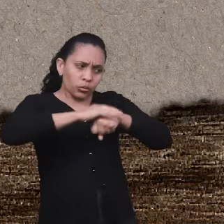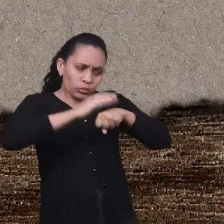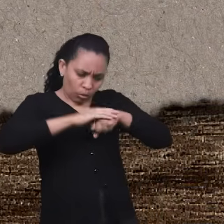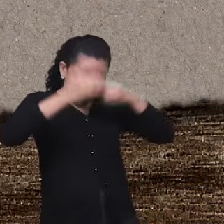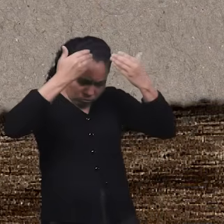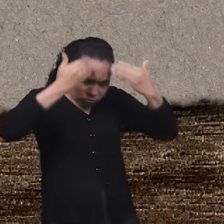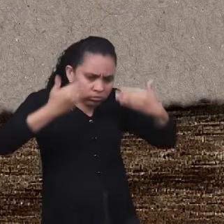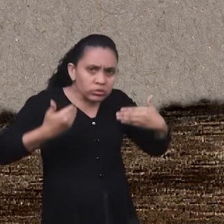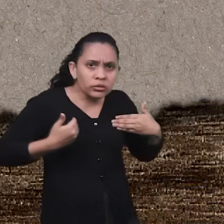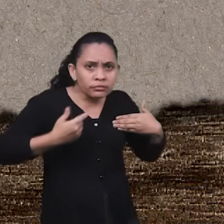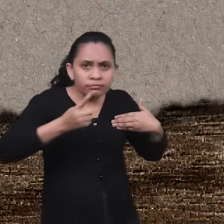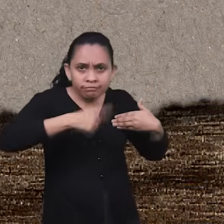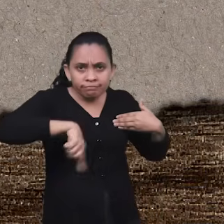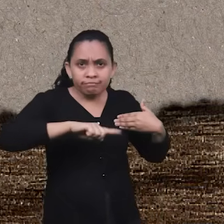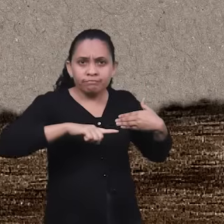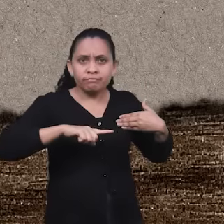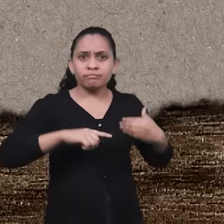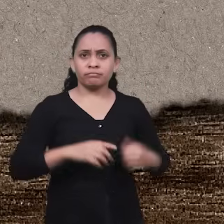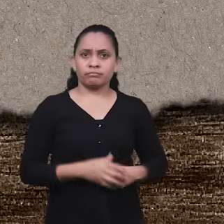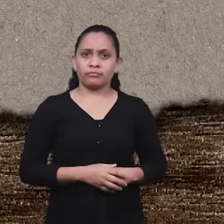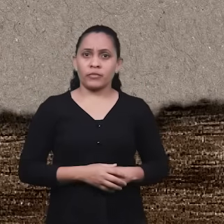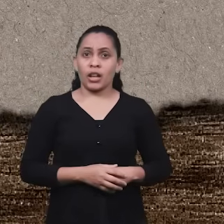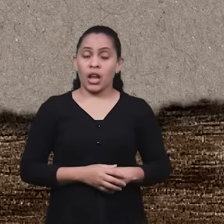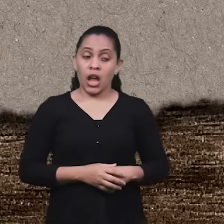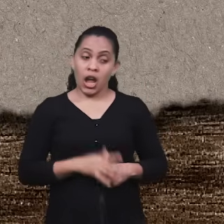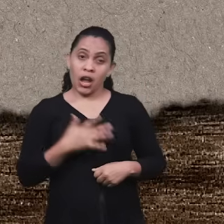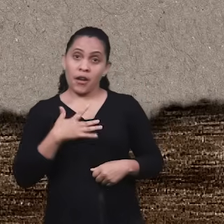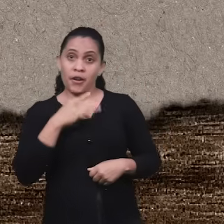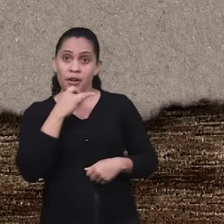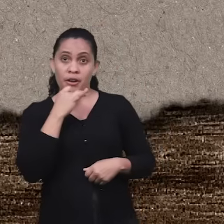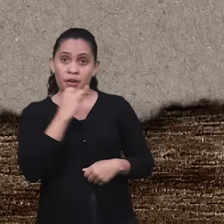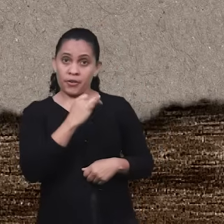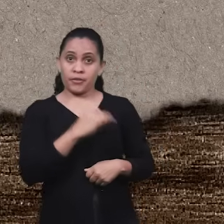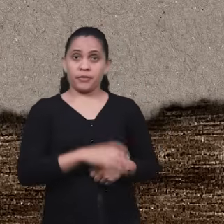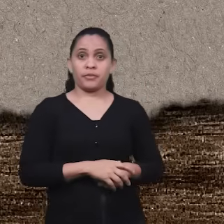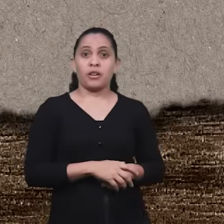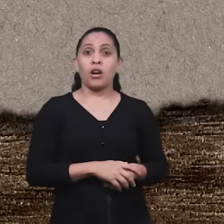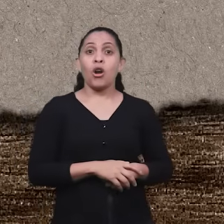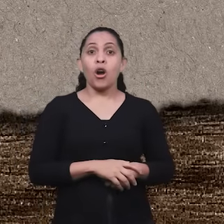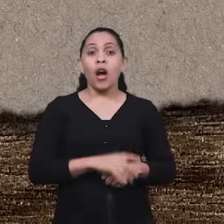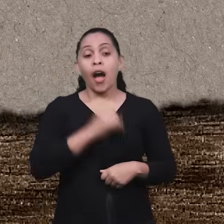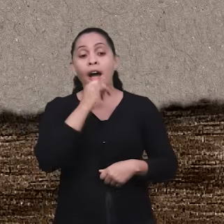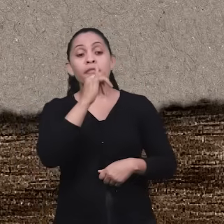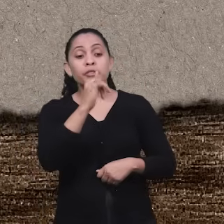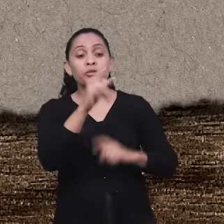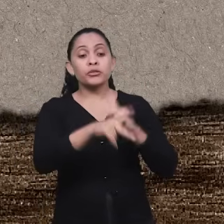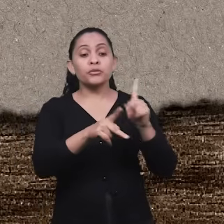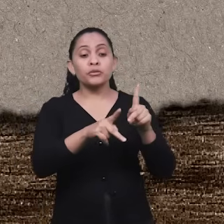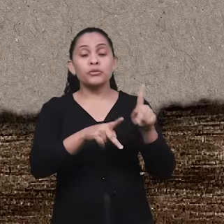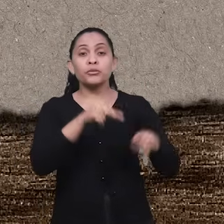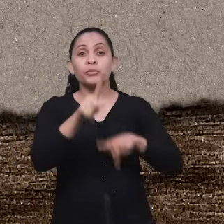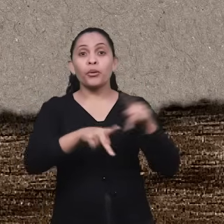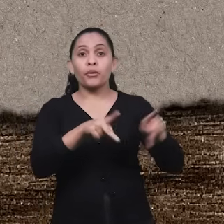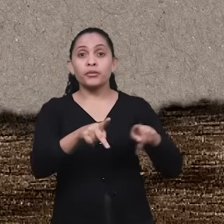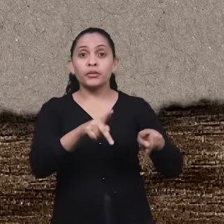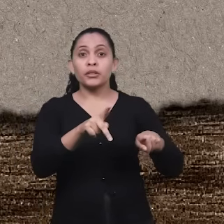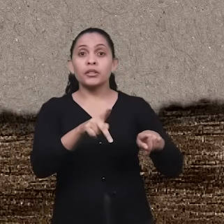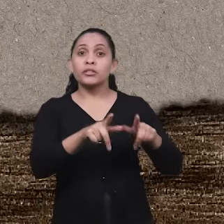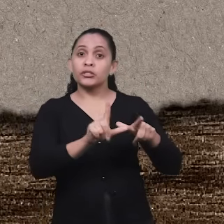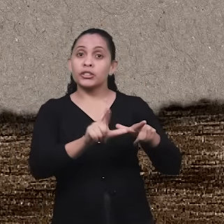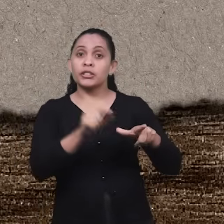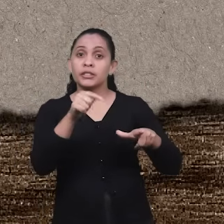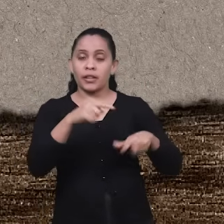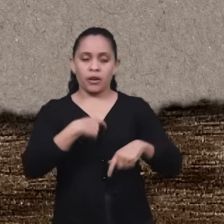sou. Disse mais: Assim dirás aos filhos de Israel: Eu sou, me